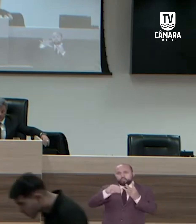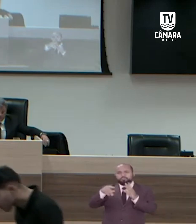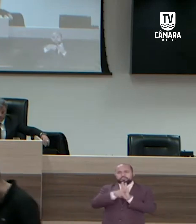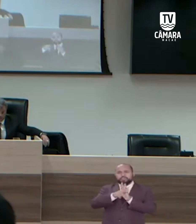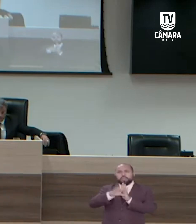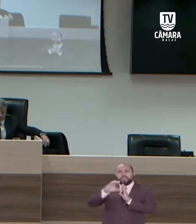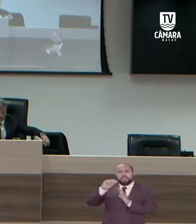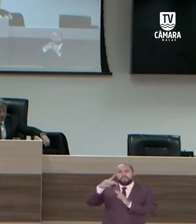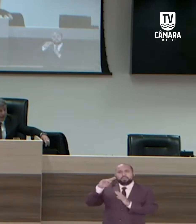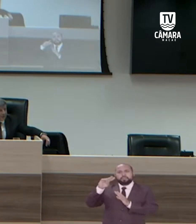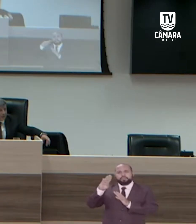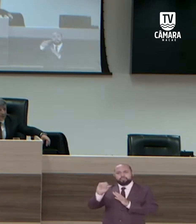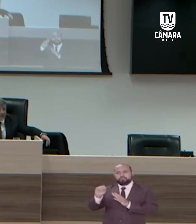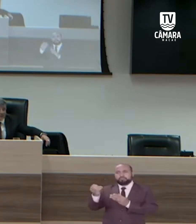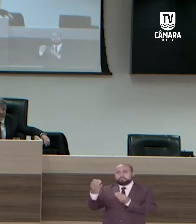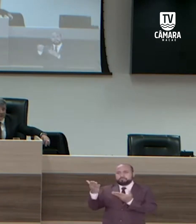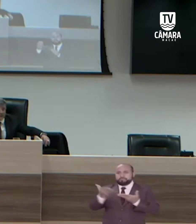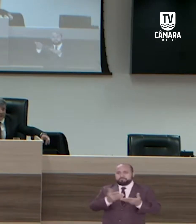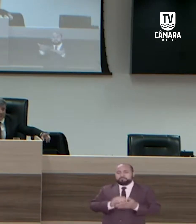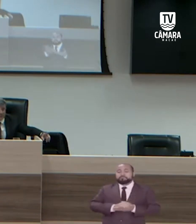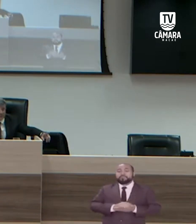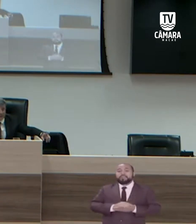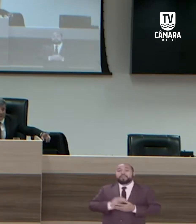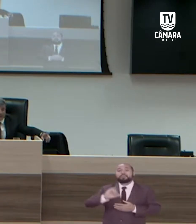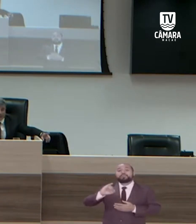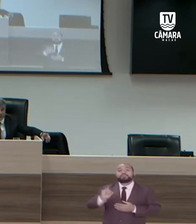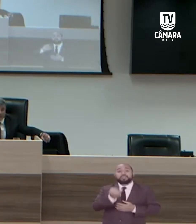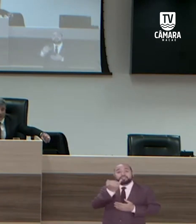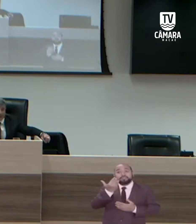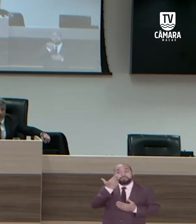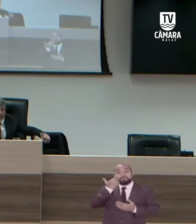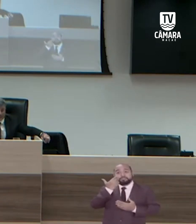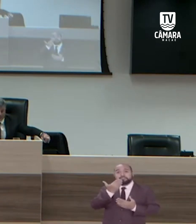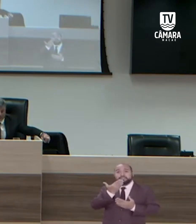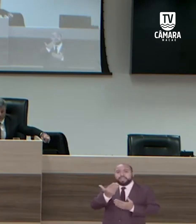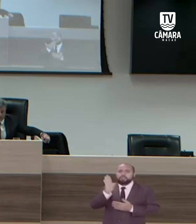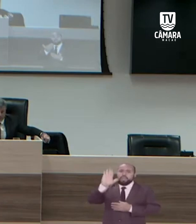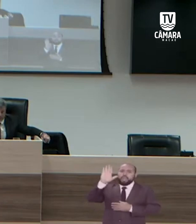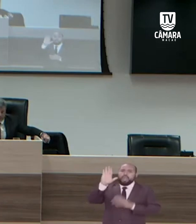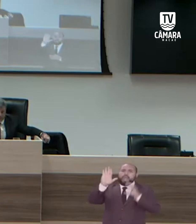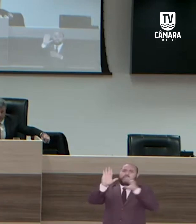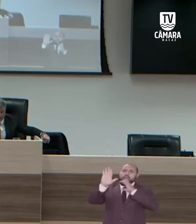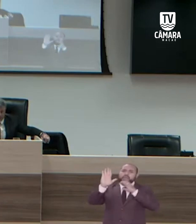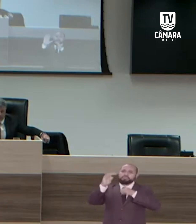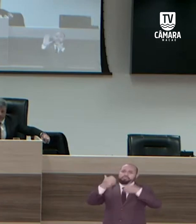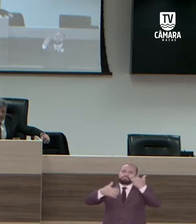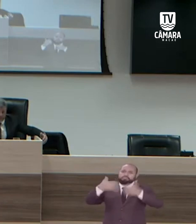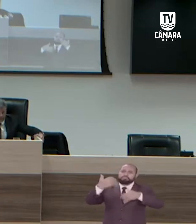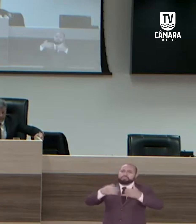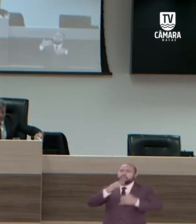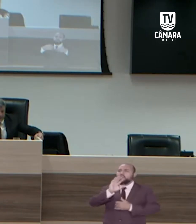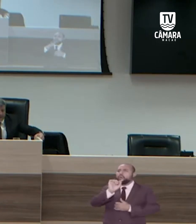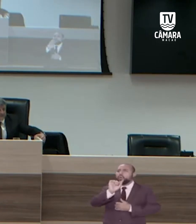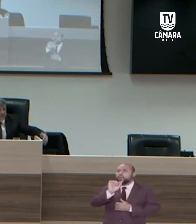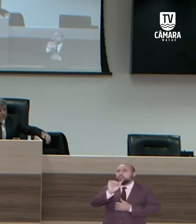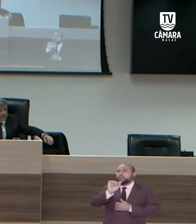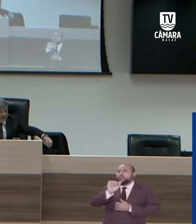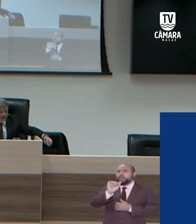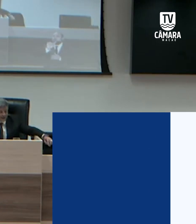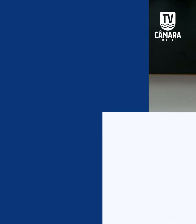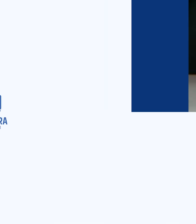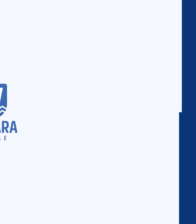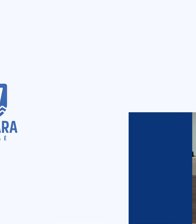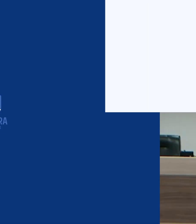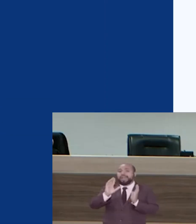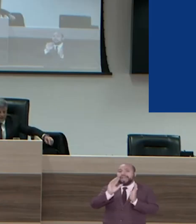a importância de se combater a violência contra a mulher. A Lei Maria da Penha é considerada um marco na defesa dos direitos